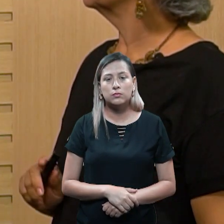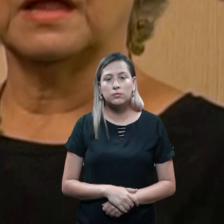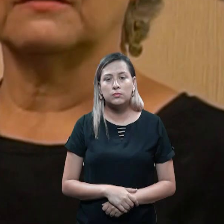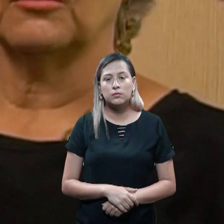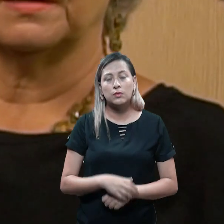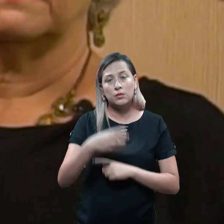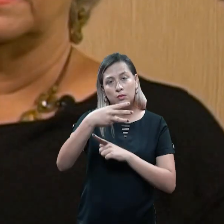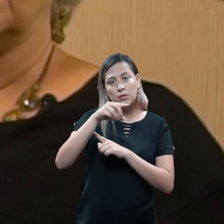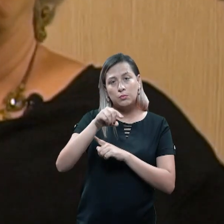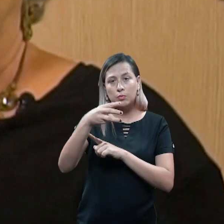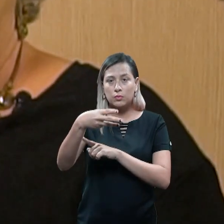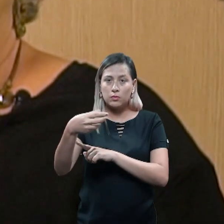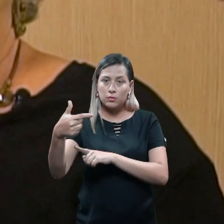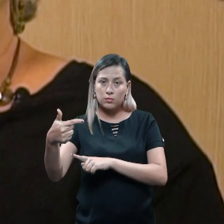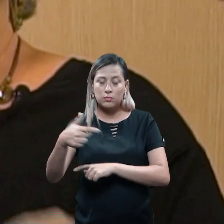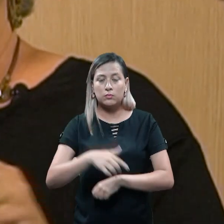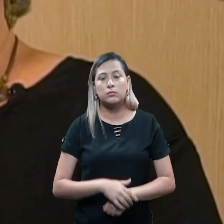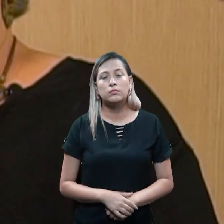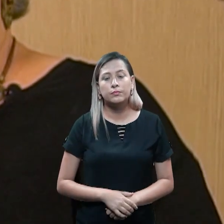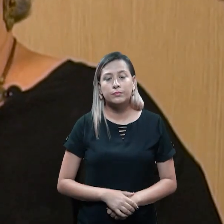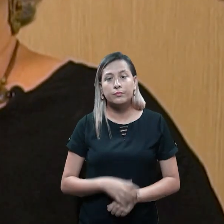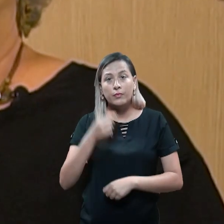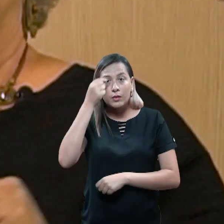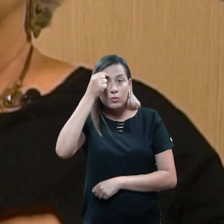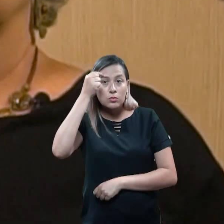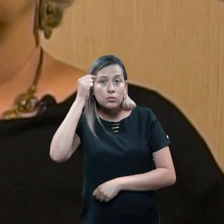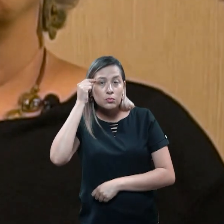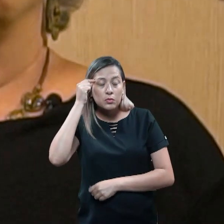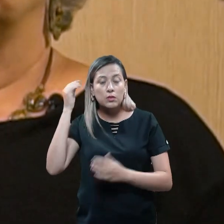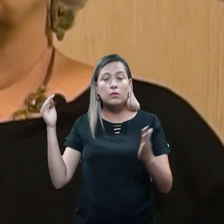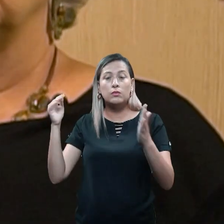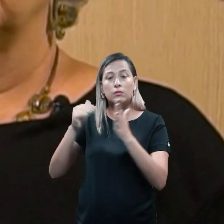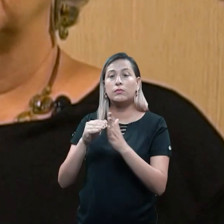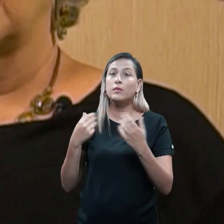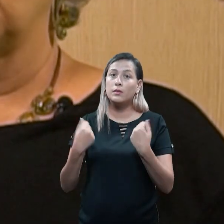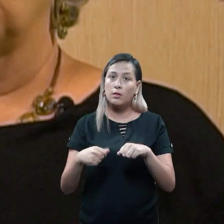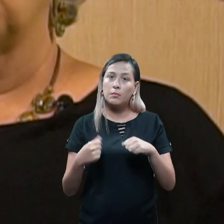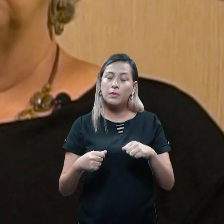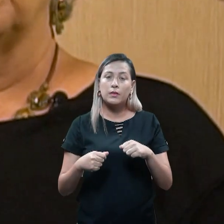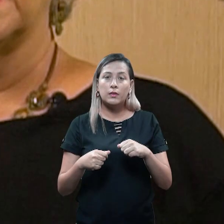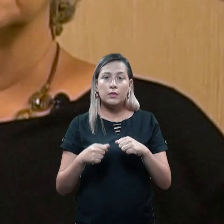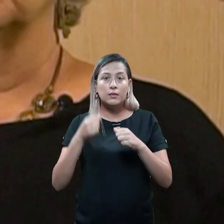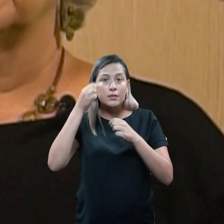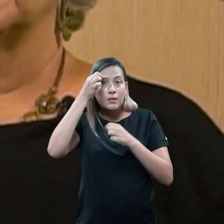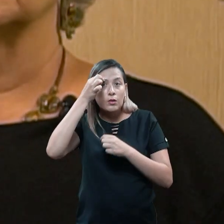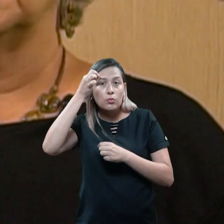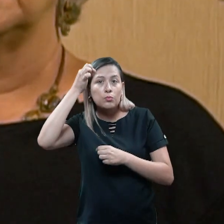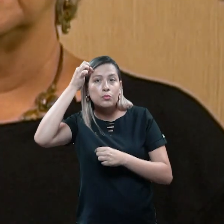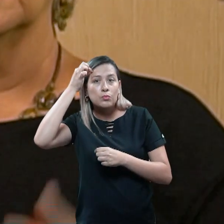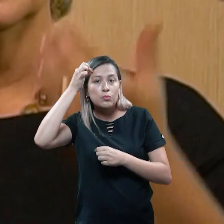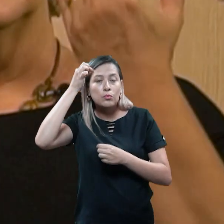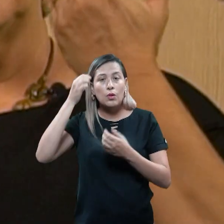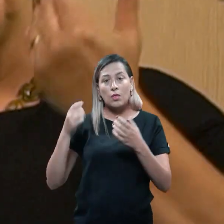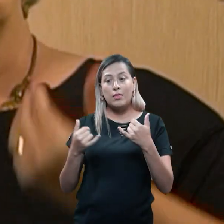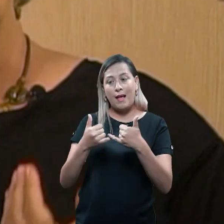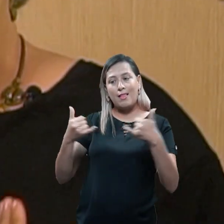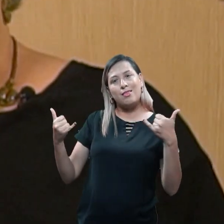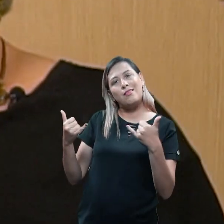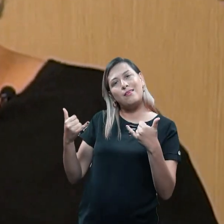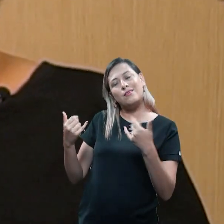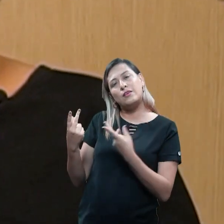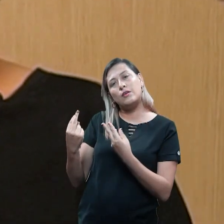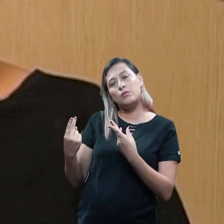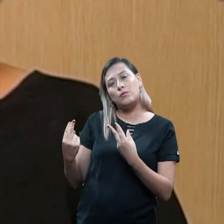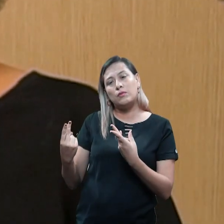3,22. A sobrancelha no final, ela sempre tem que estar acima do ponto inicial ou no máximo na mesma linha. Senão você